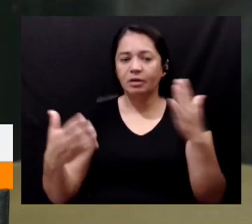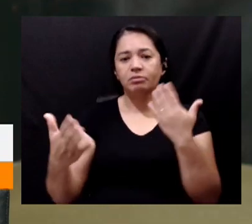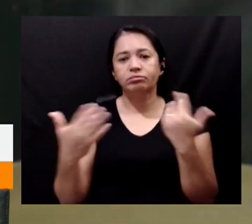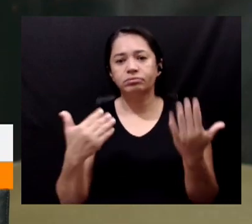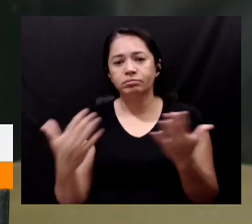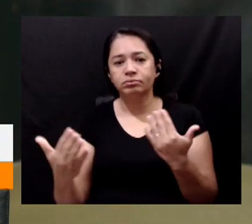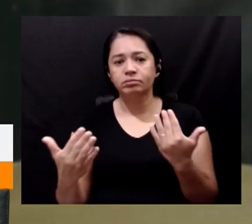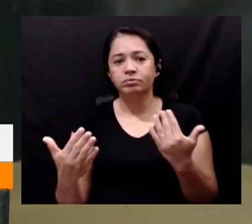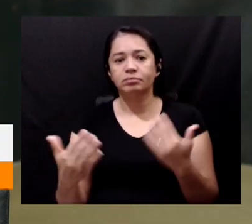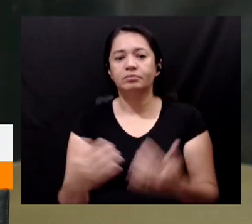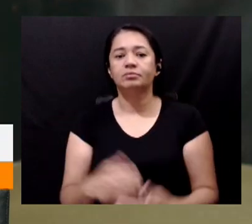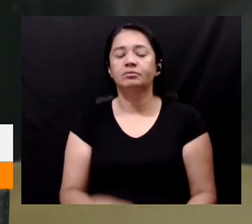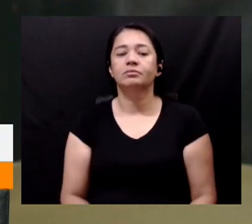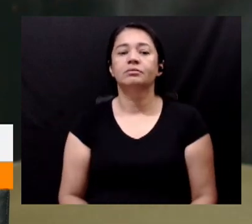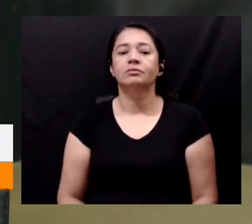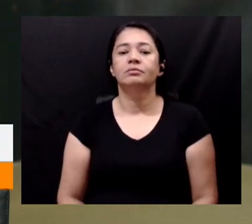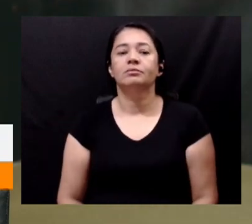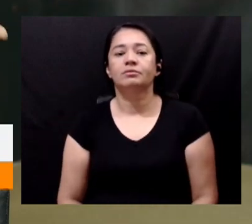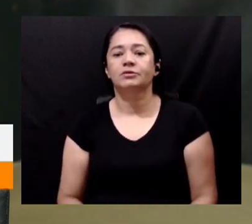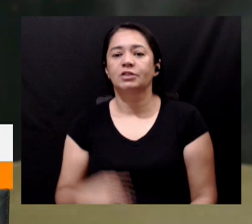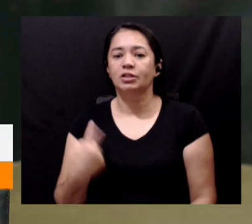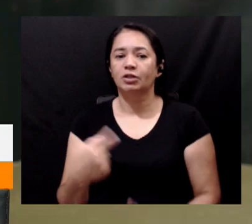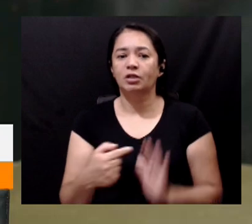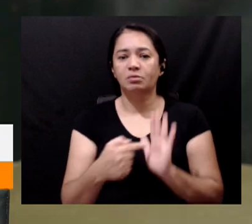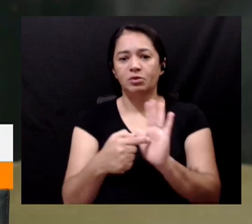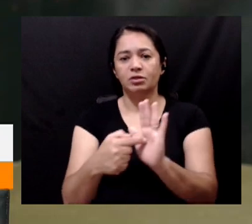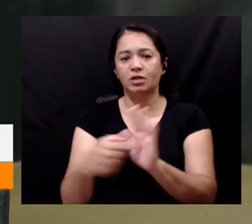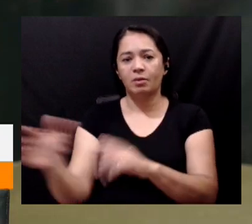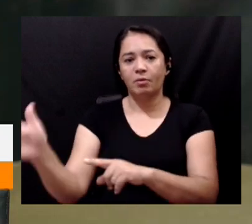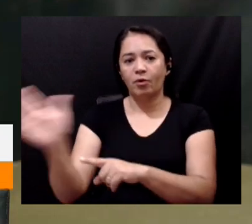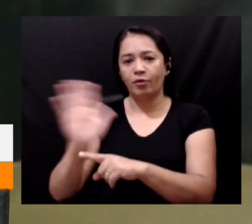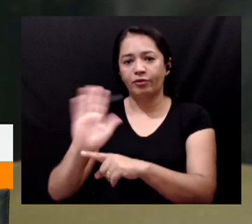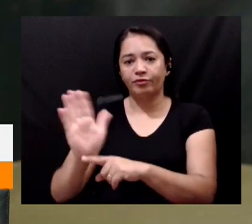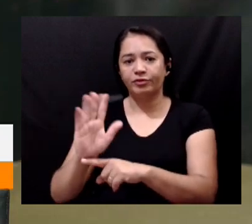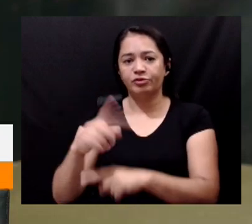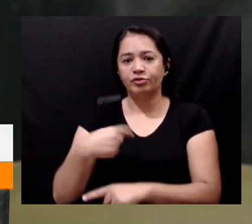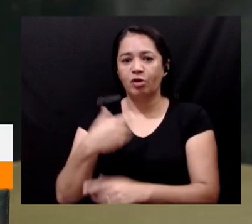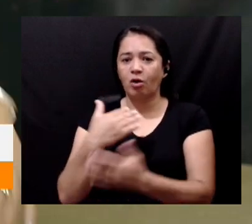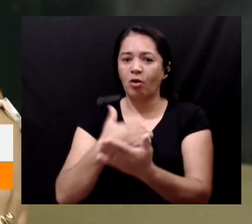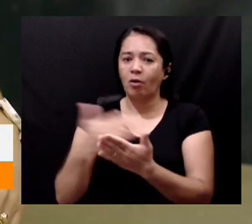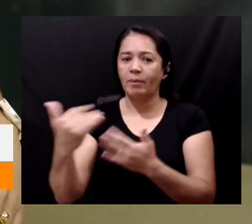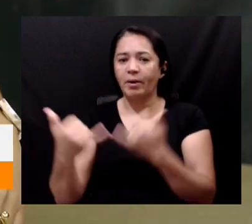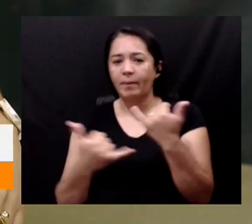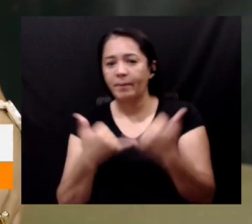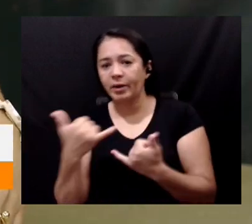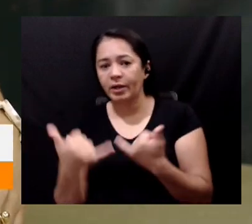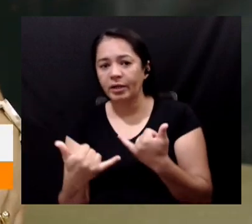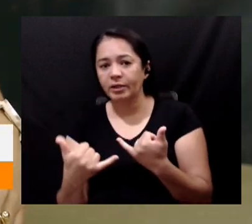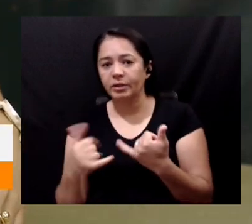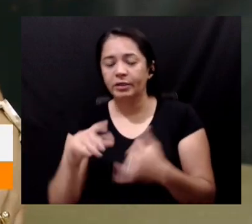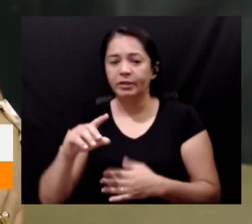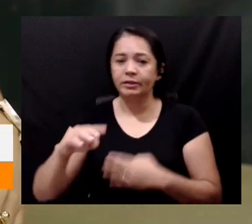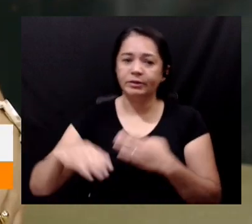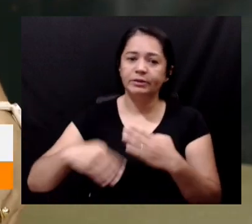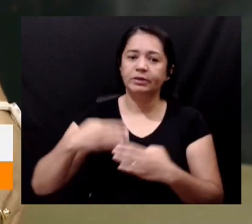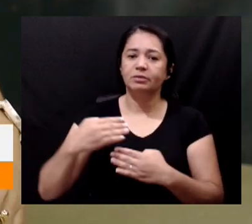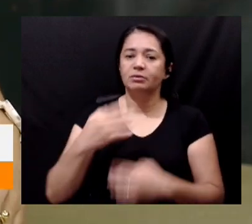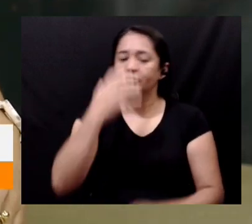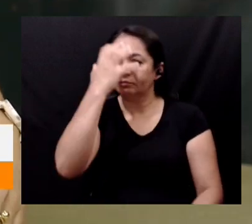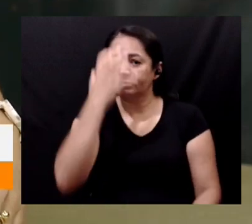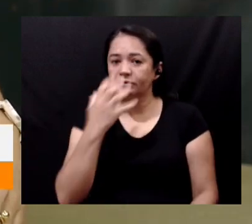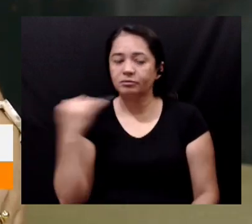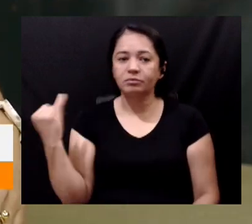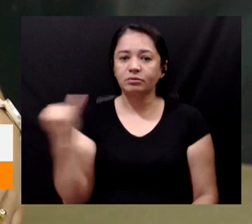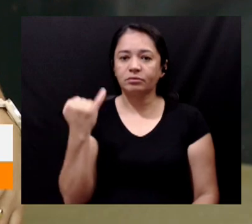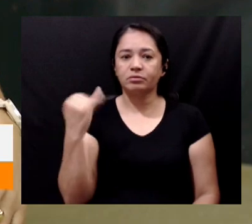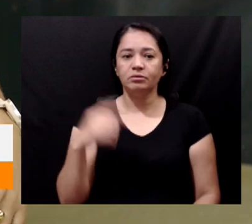você viu que a gente trouxe um vídeo, ele no início a gente começa com uma brincadeira, mas depois mostra que é algo sério. É Uhum. importante a gente